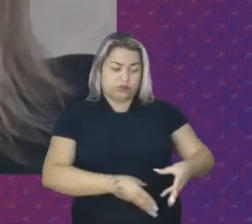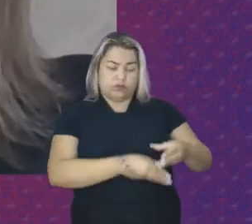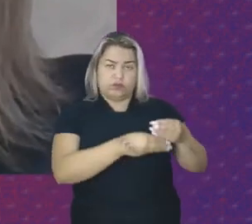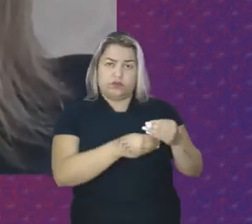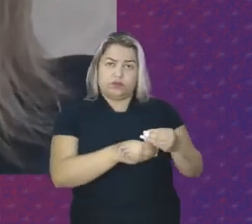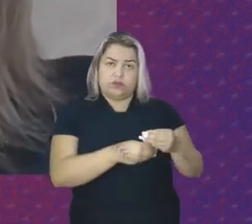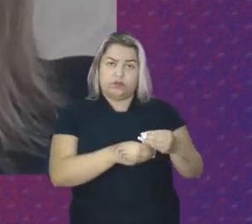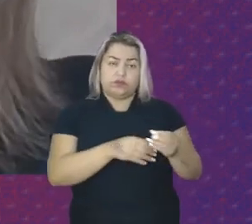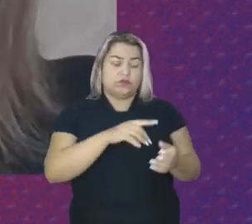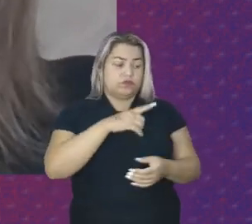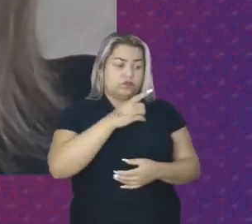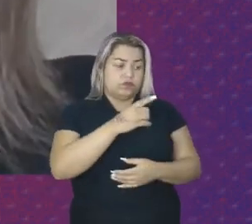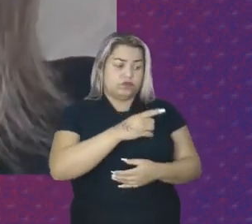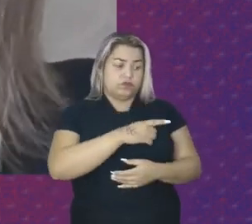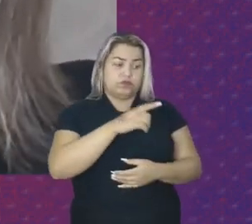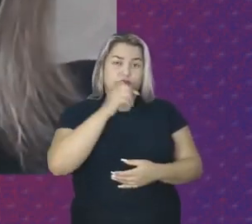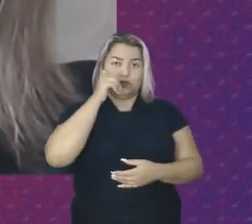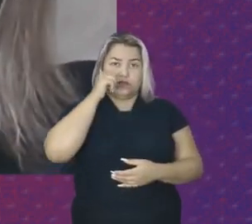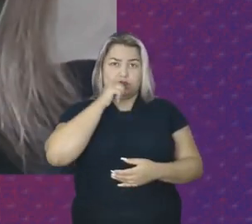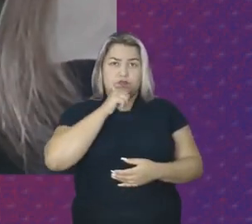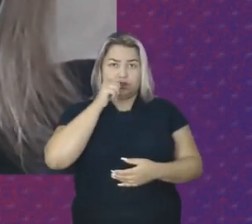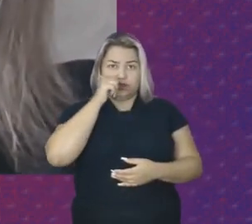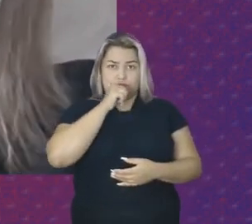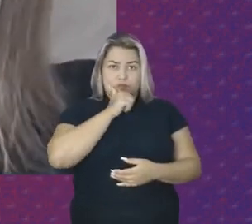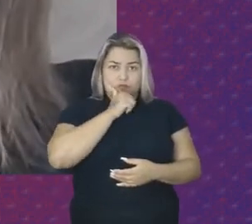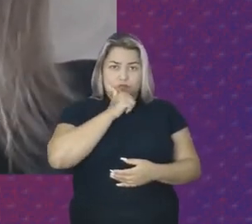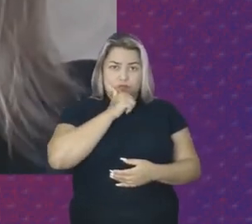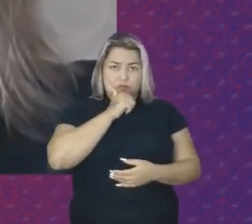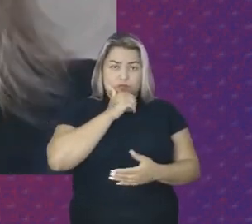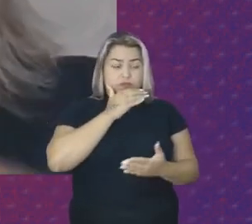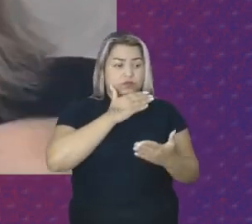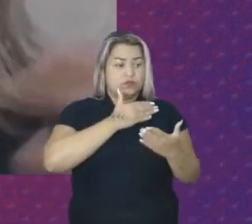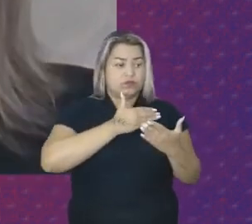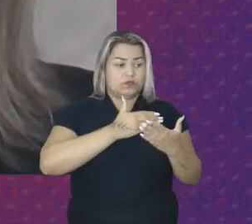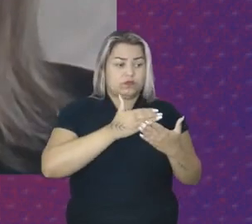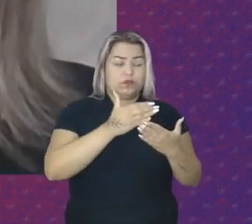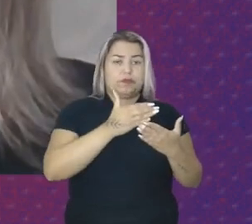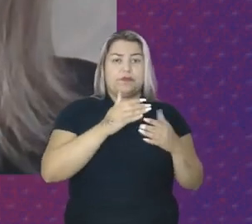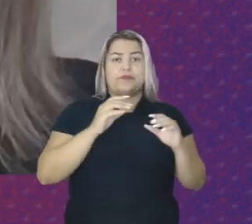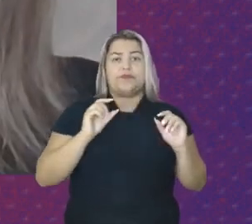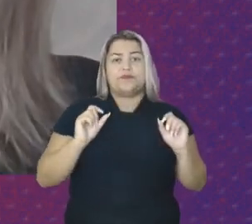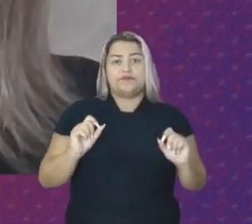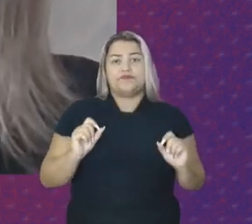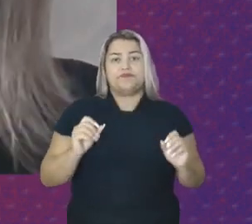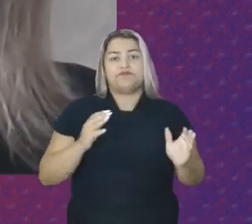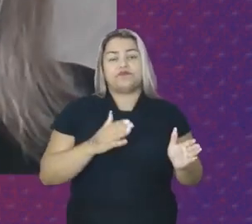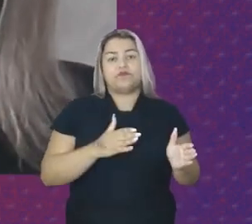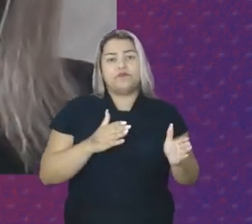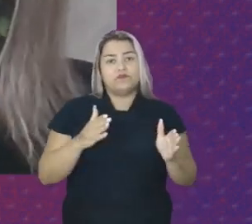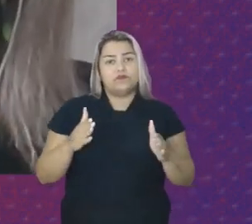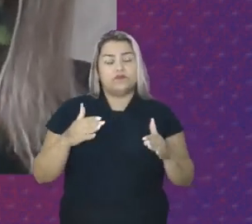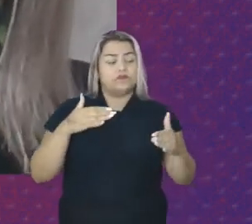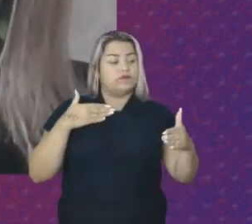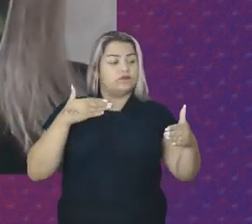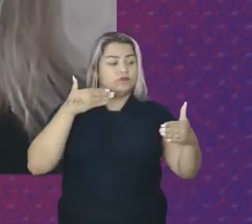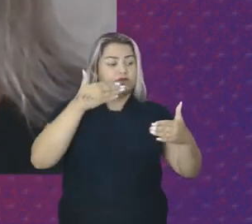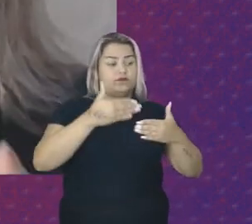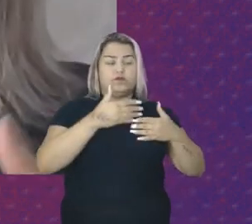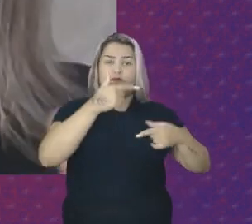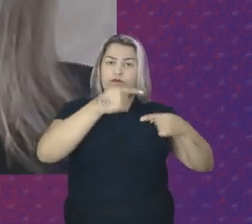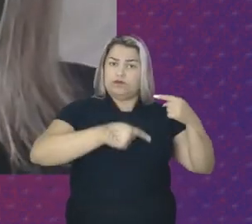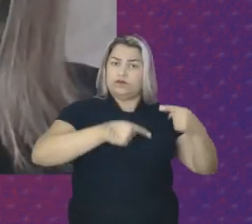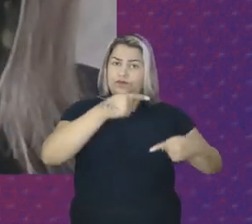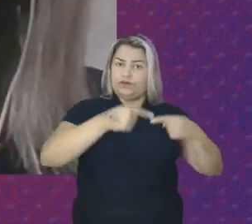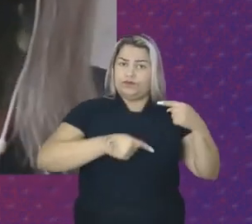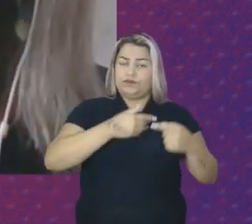as delegacias da mulher. Isso foi o início de um processo de avanço nas políticas